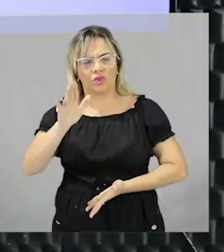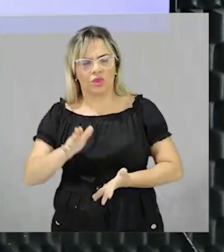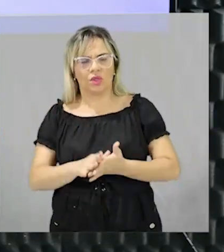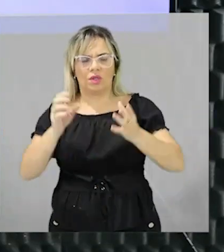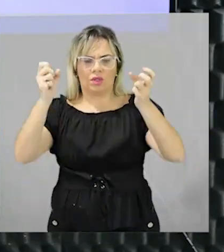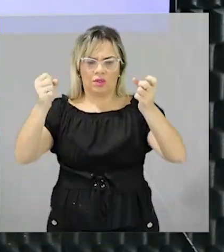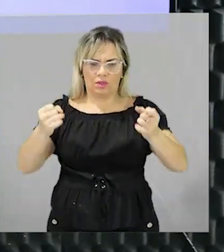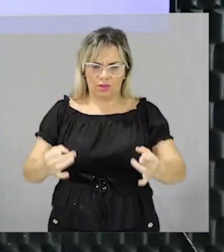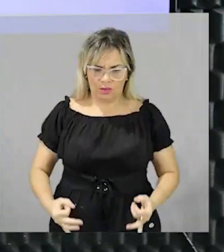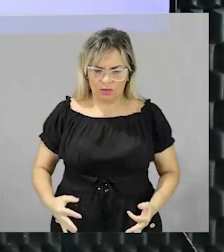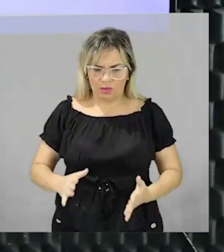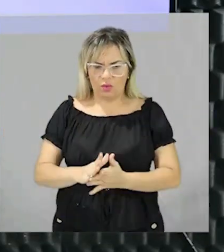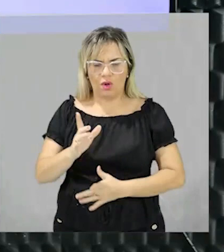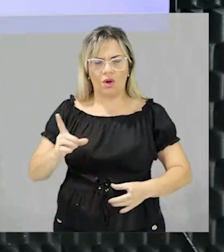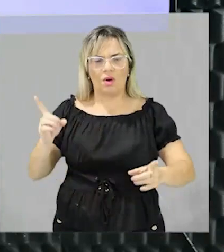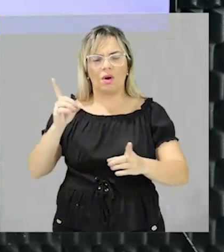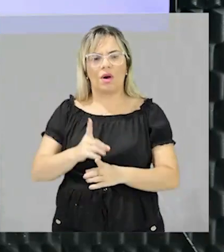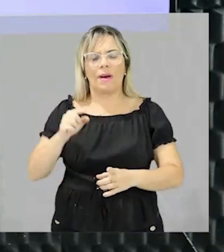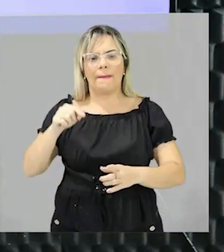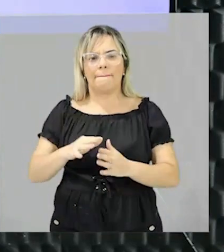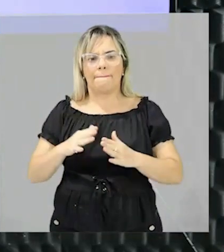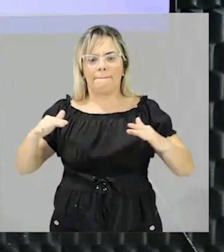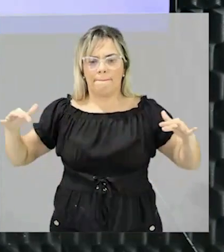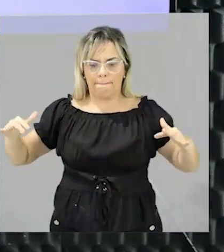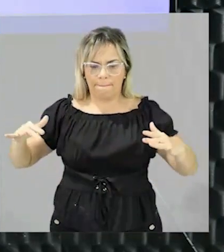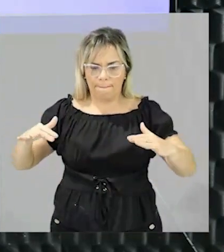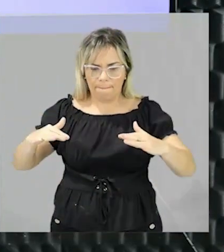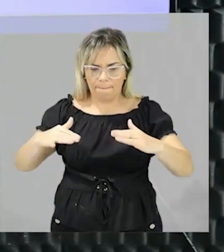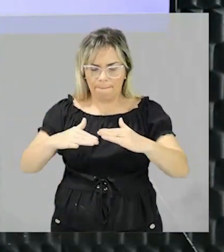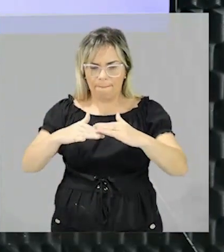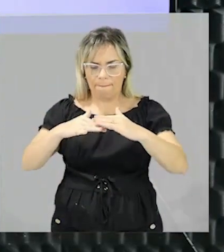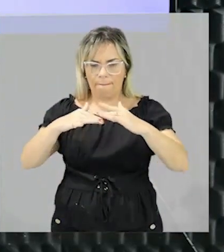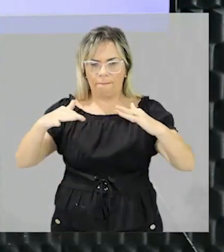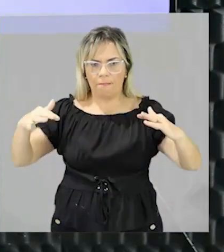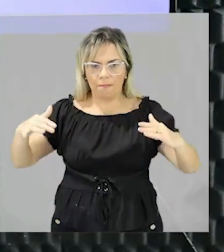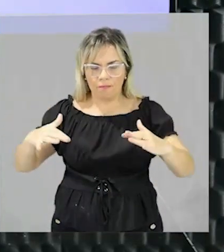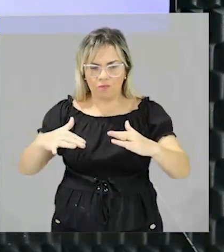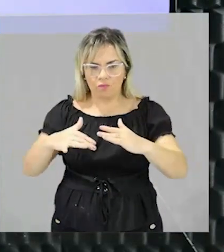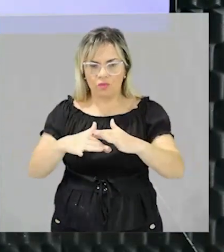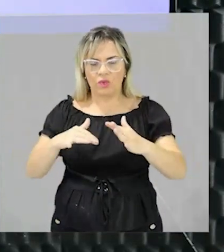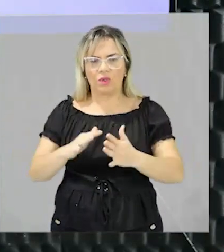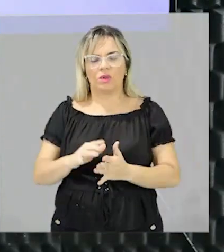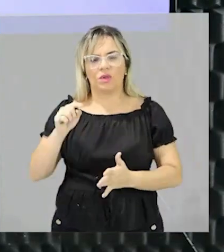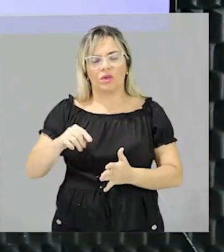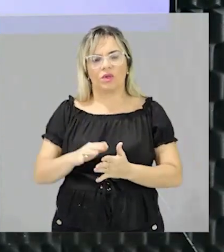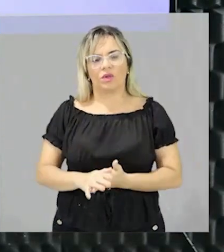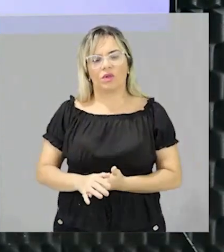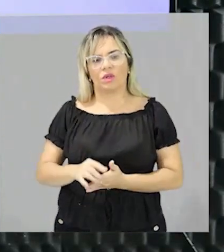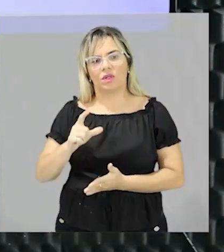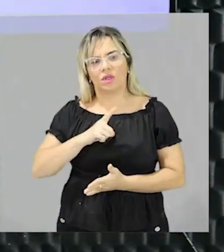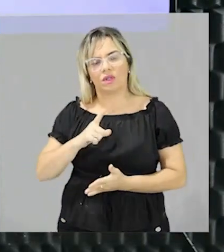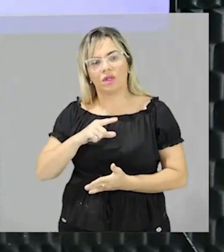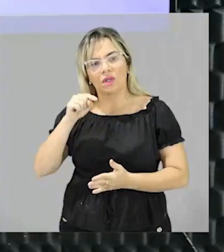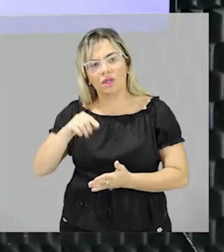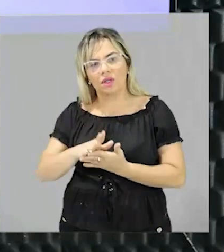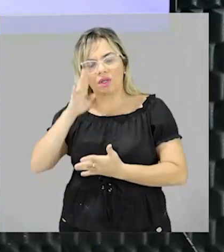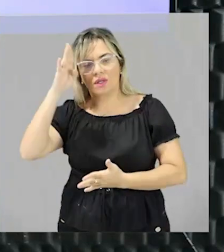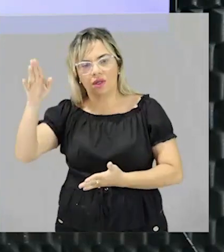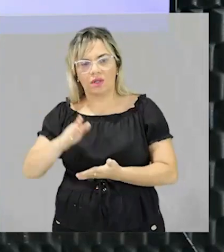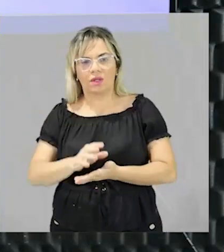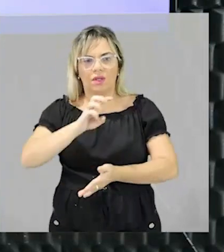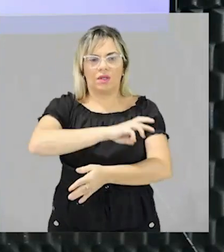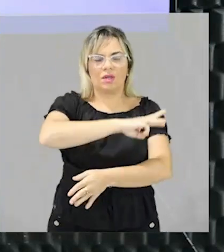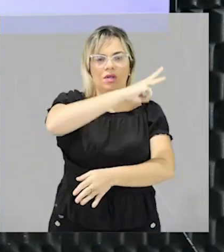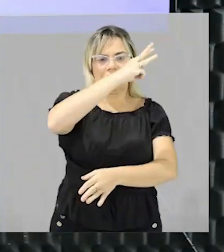né? As placas, quando se encontram, uma desce e a outra sobe, e ali nós temos a formação das principais